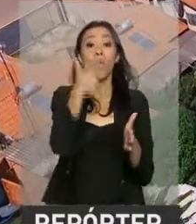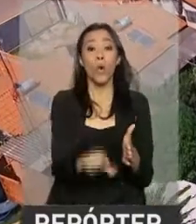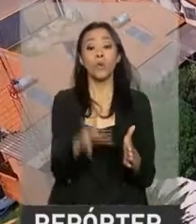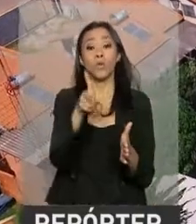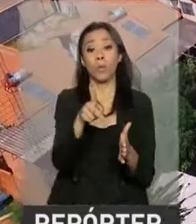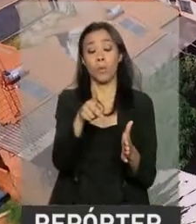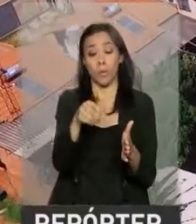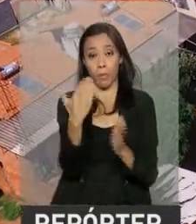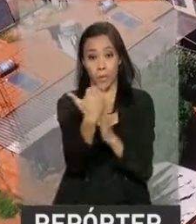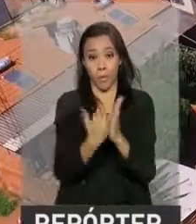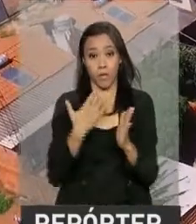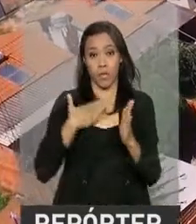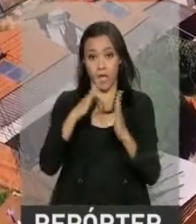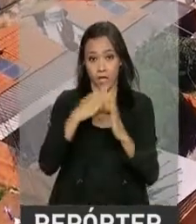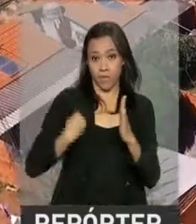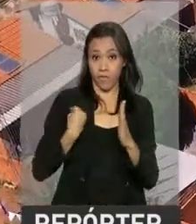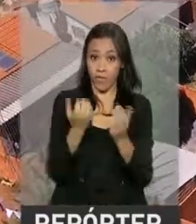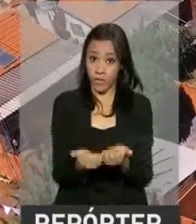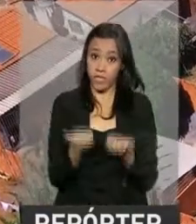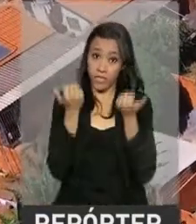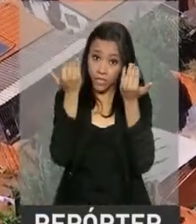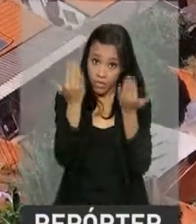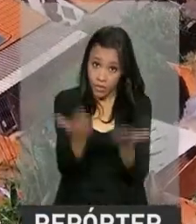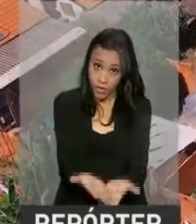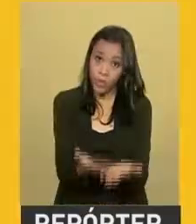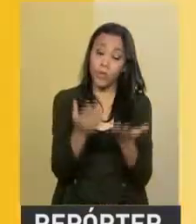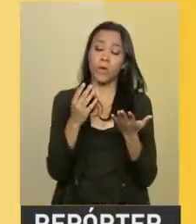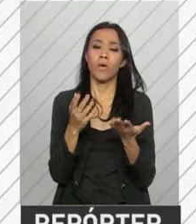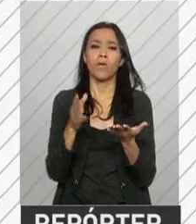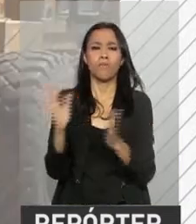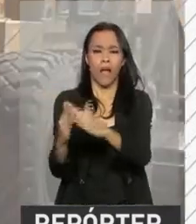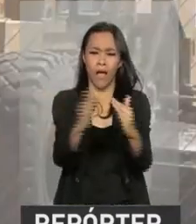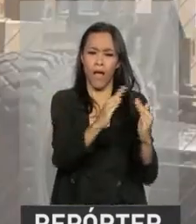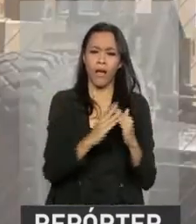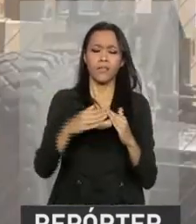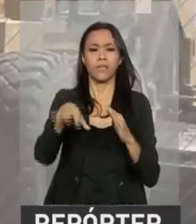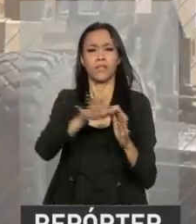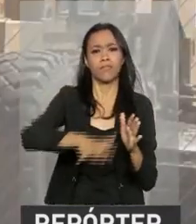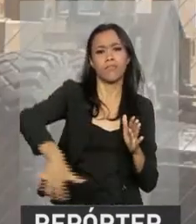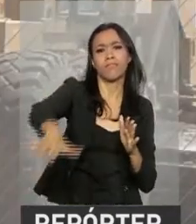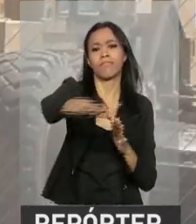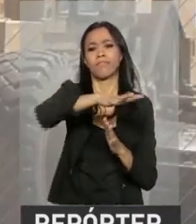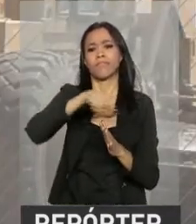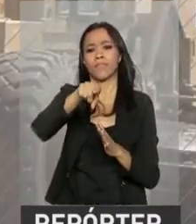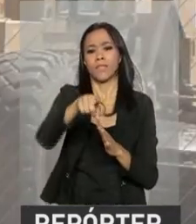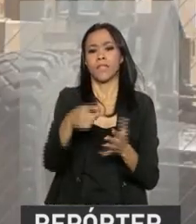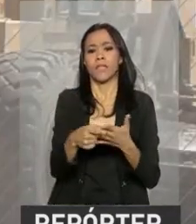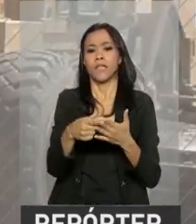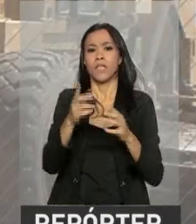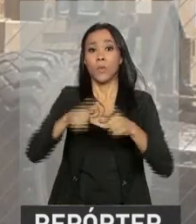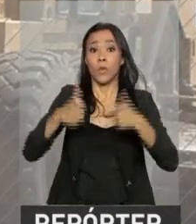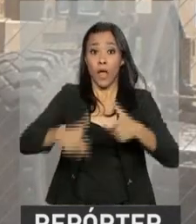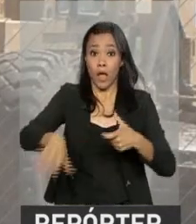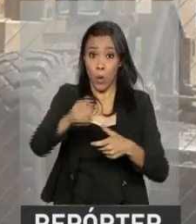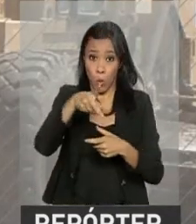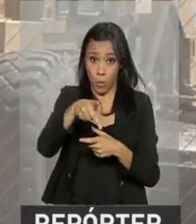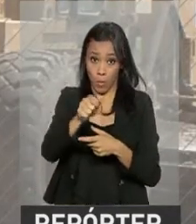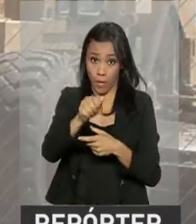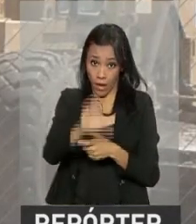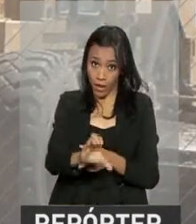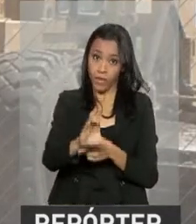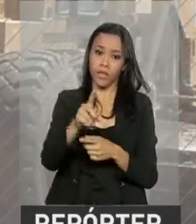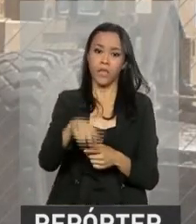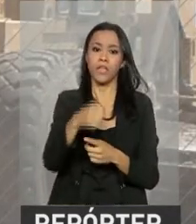Vida entregou 857 mil unidades habitacionais em urbanização e assentamentos precários o PAC